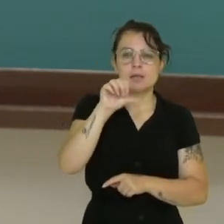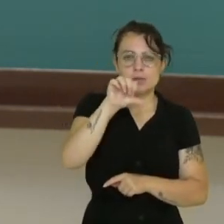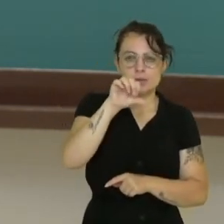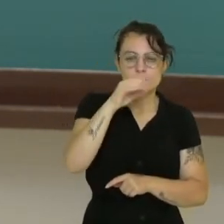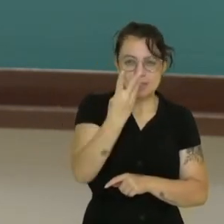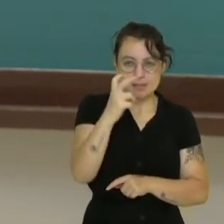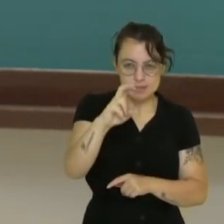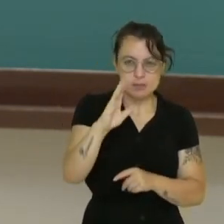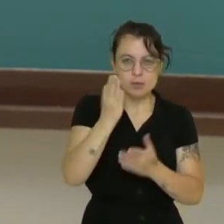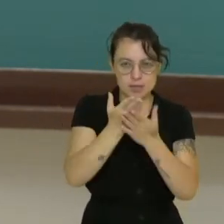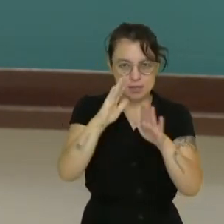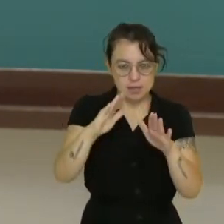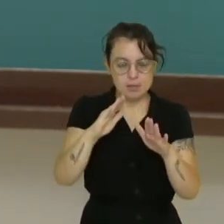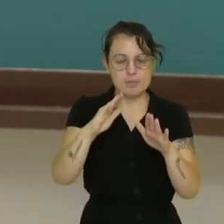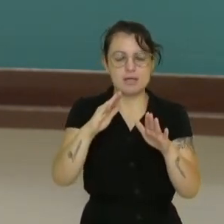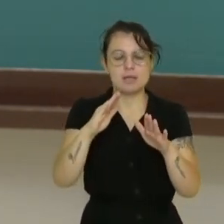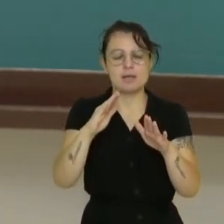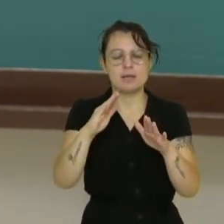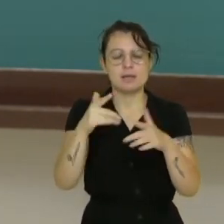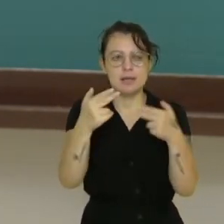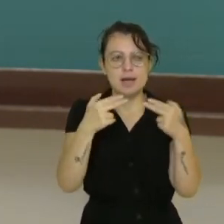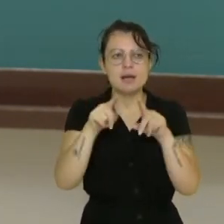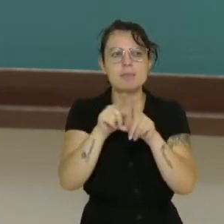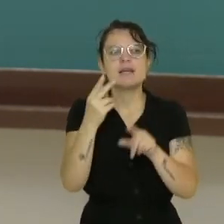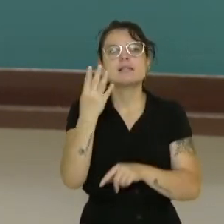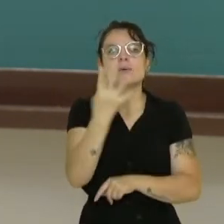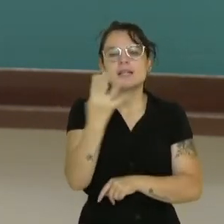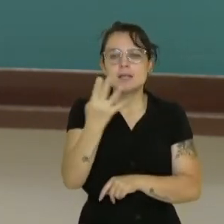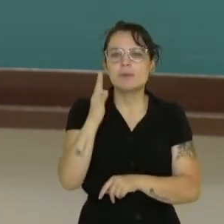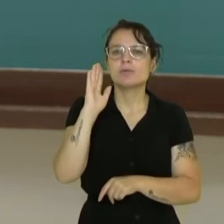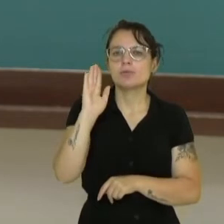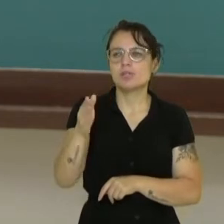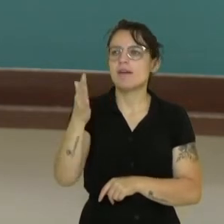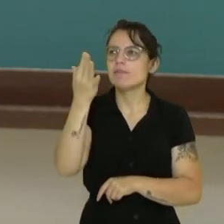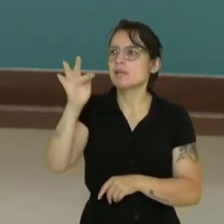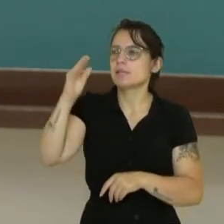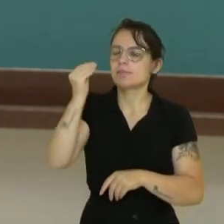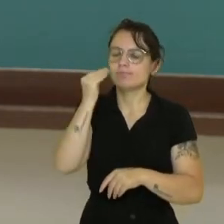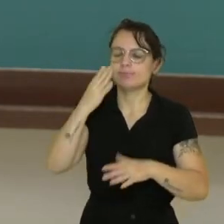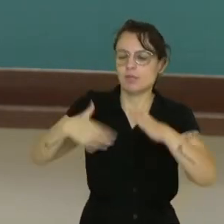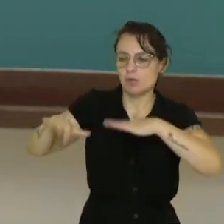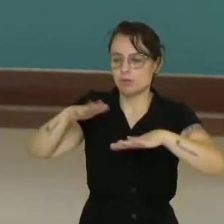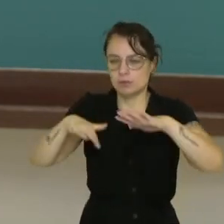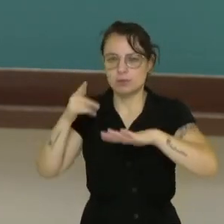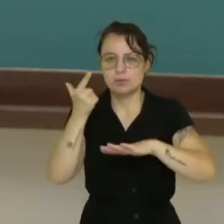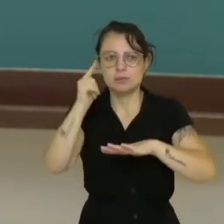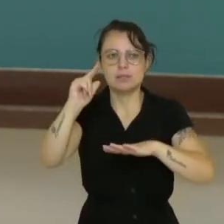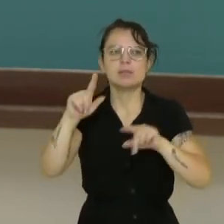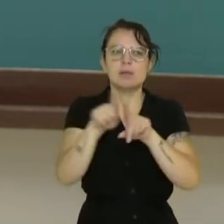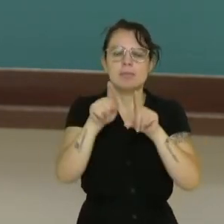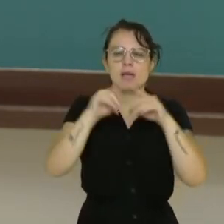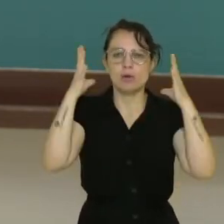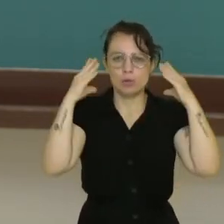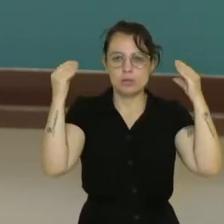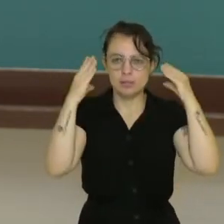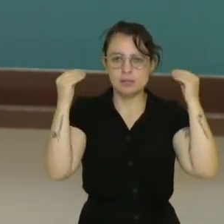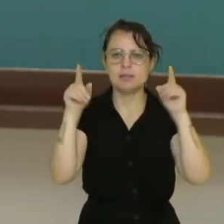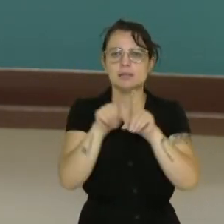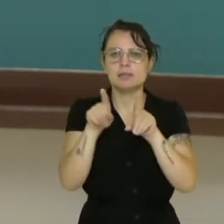já tinha se reconstituído. O mesmo nós podemos falar de países como a Holanda e até